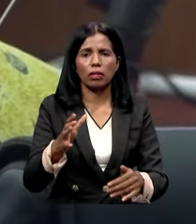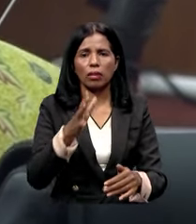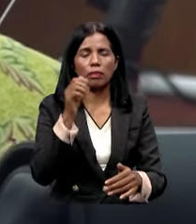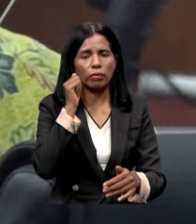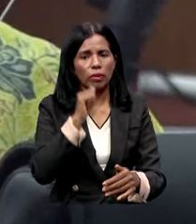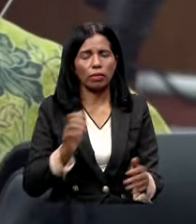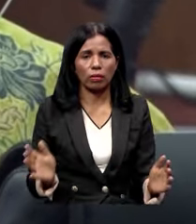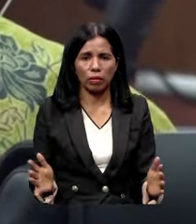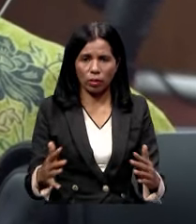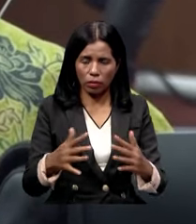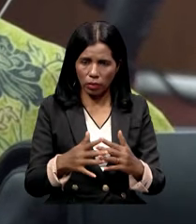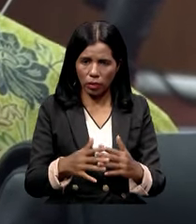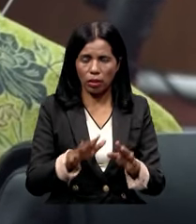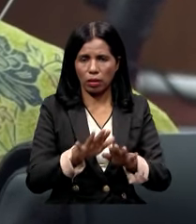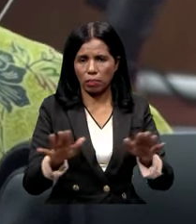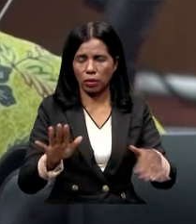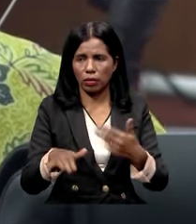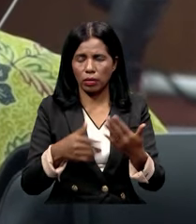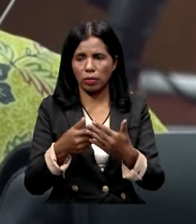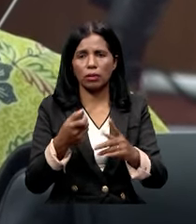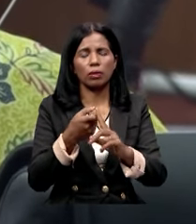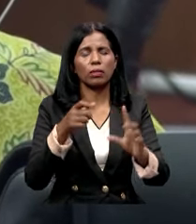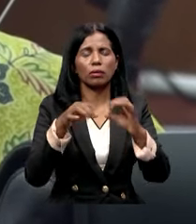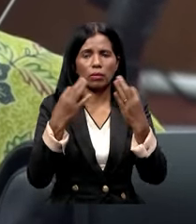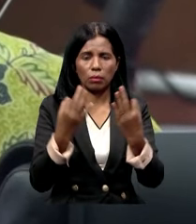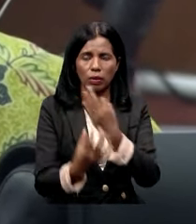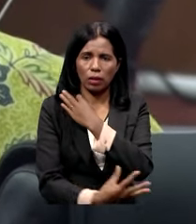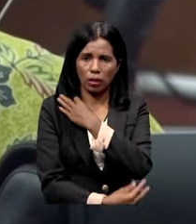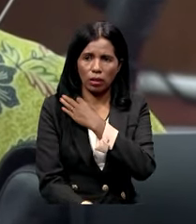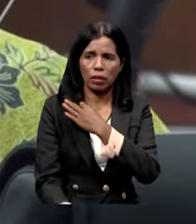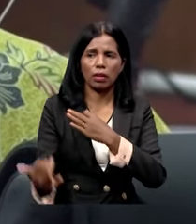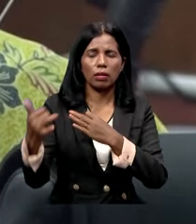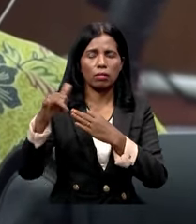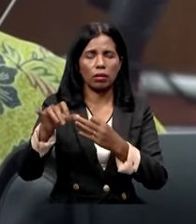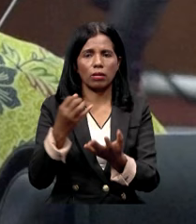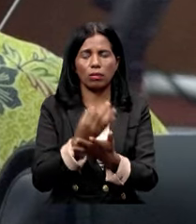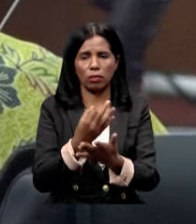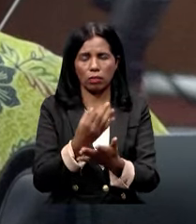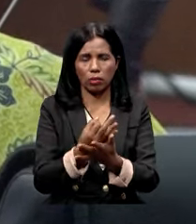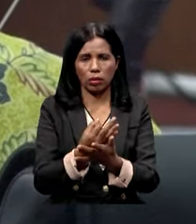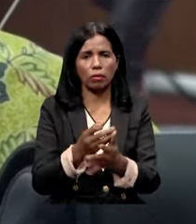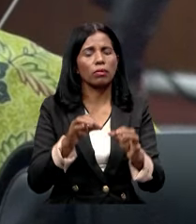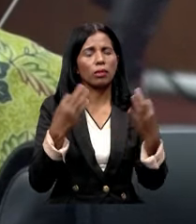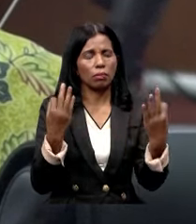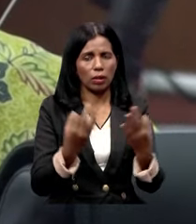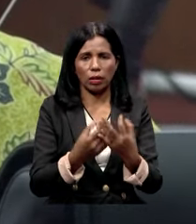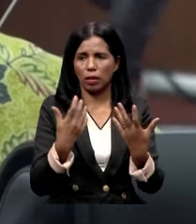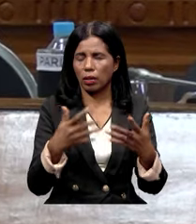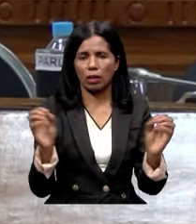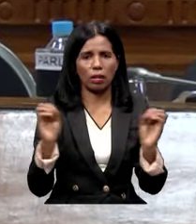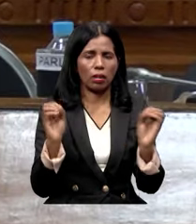sira, la bari sira o si familia kiak no sira nebe ni rendimento umakain la